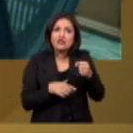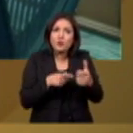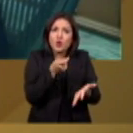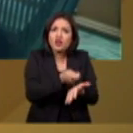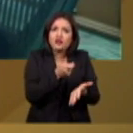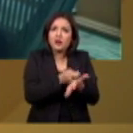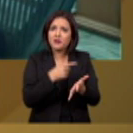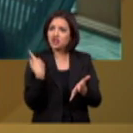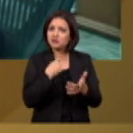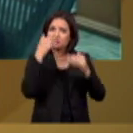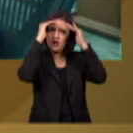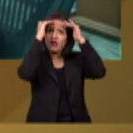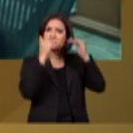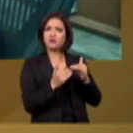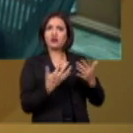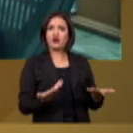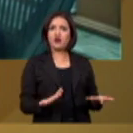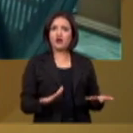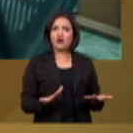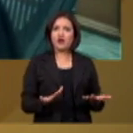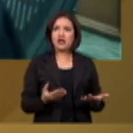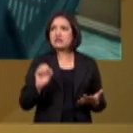uma coisa